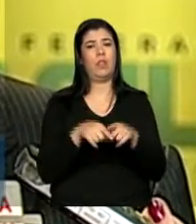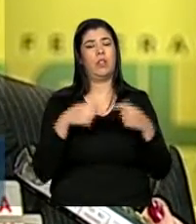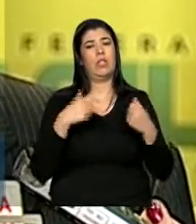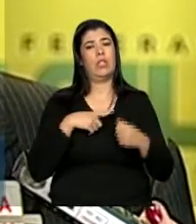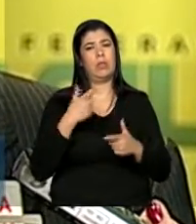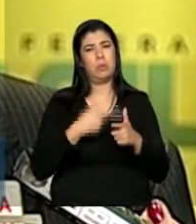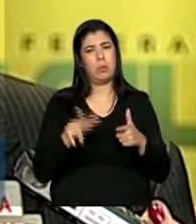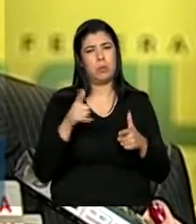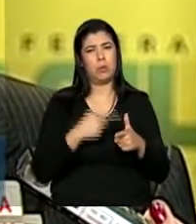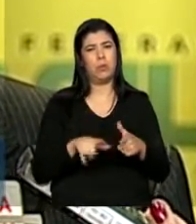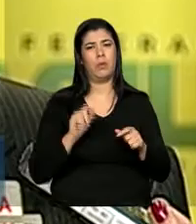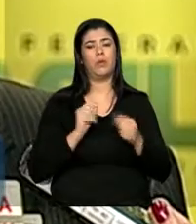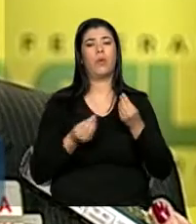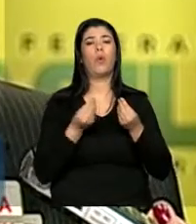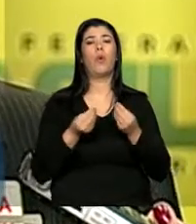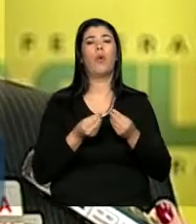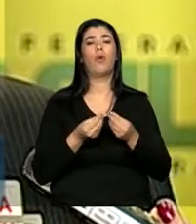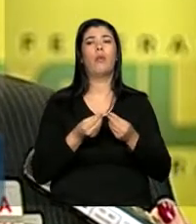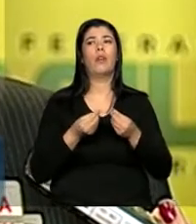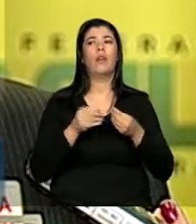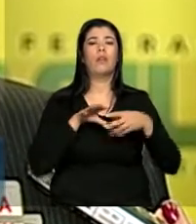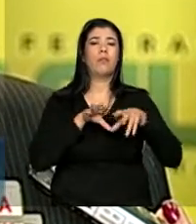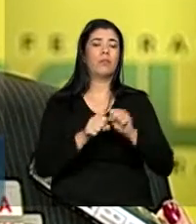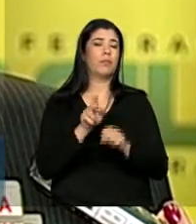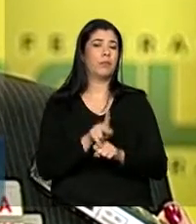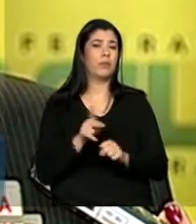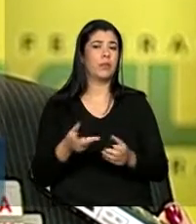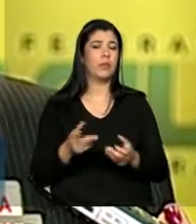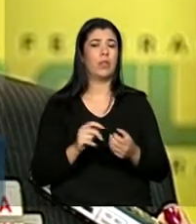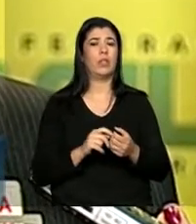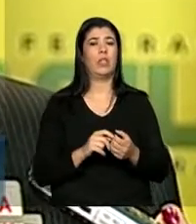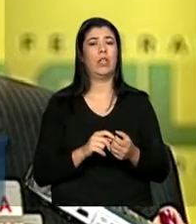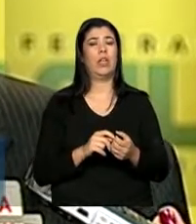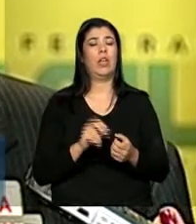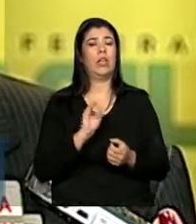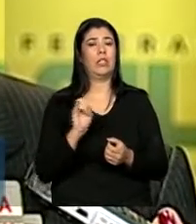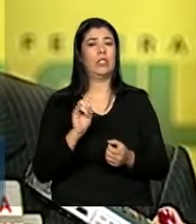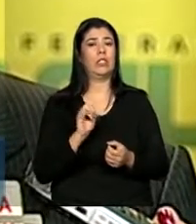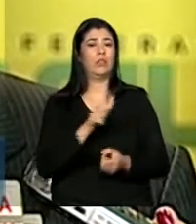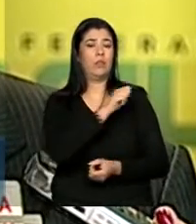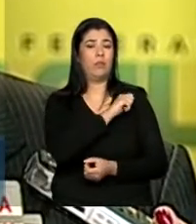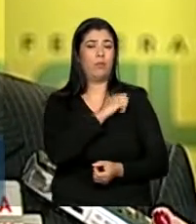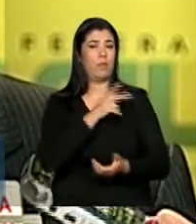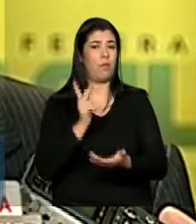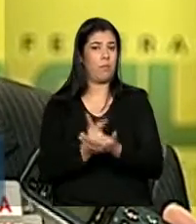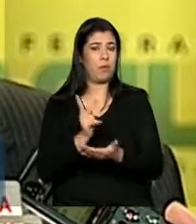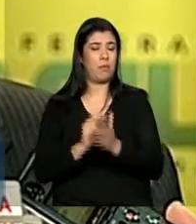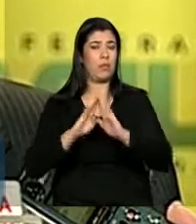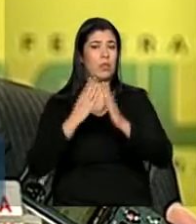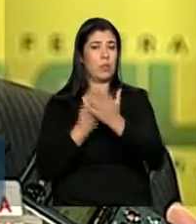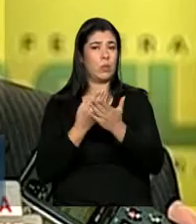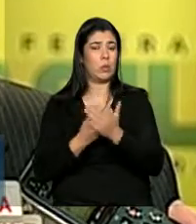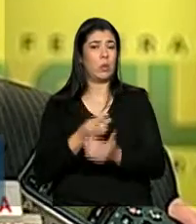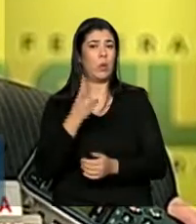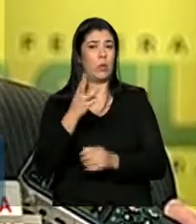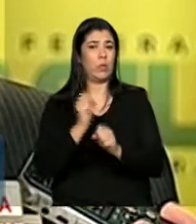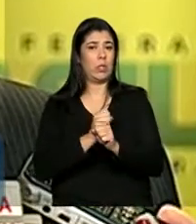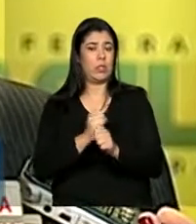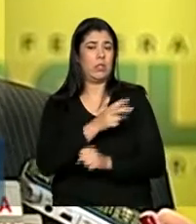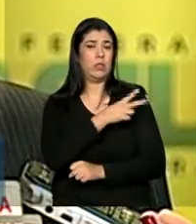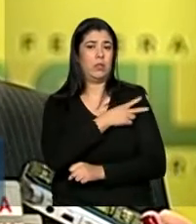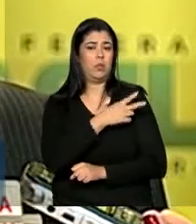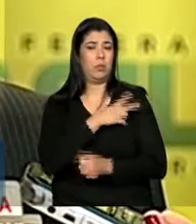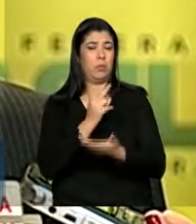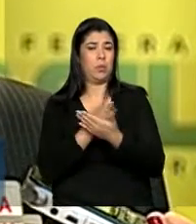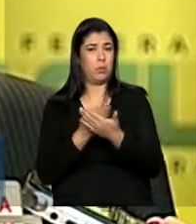da escola. Formação do professor, a permanência do aluno na escola, ele fazer os 3 anos do ensino médio na